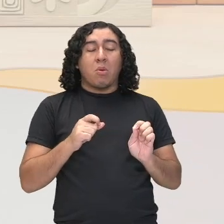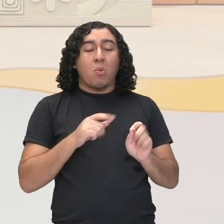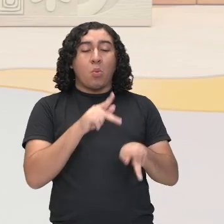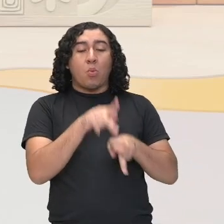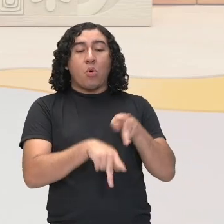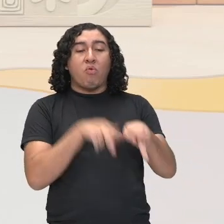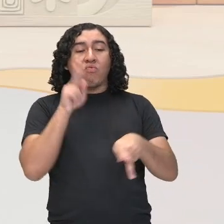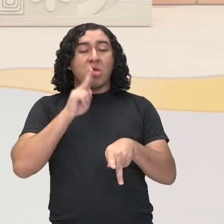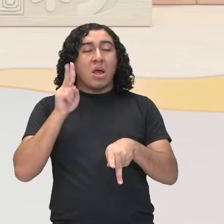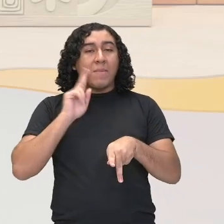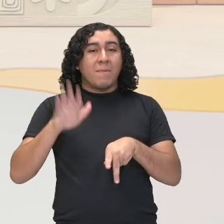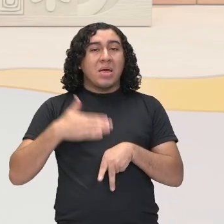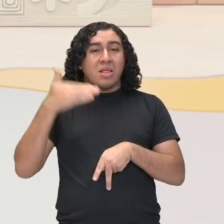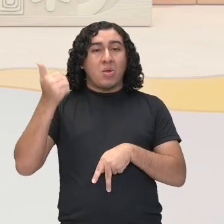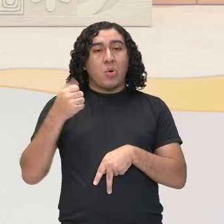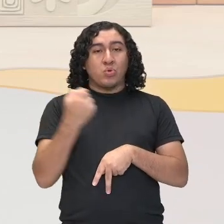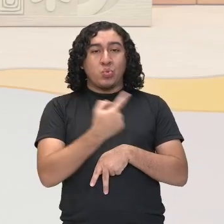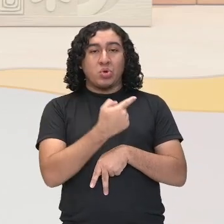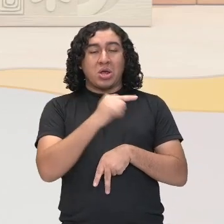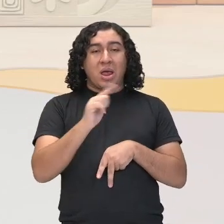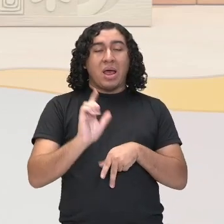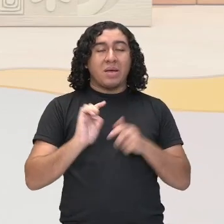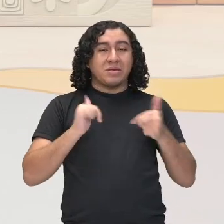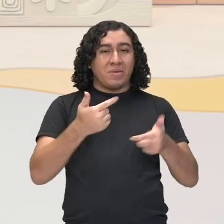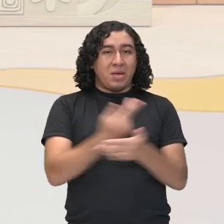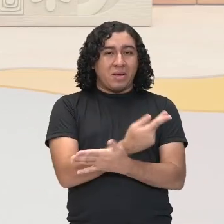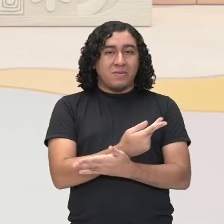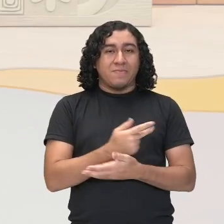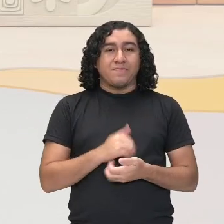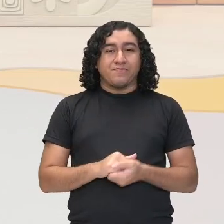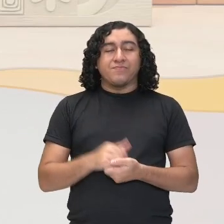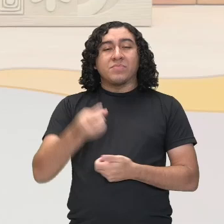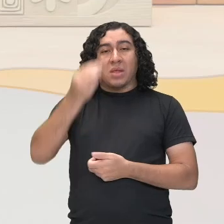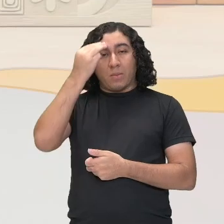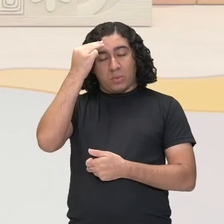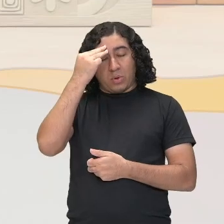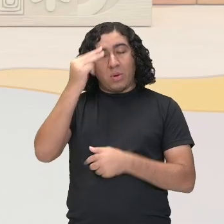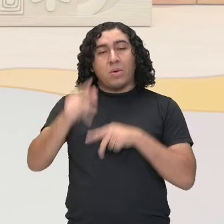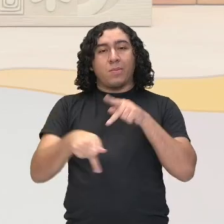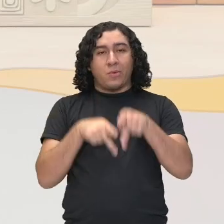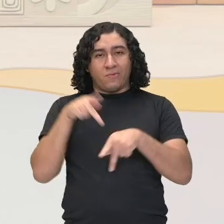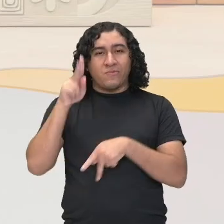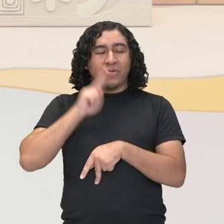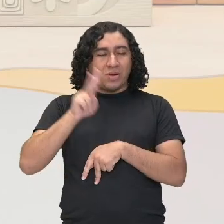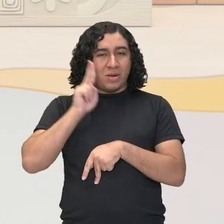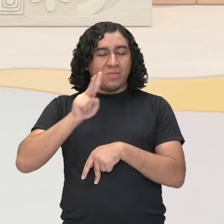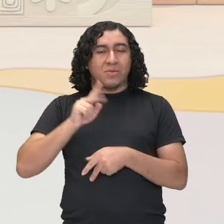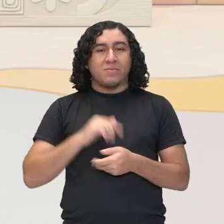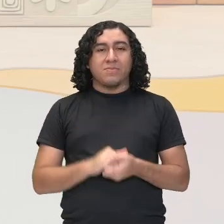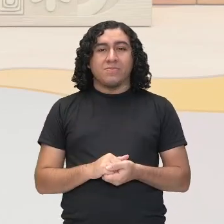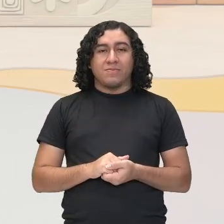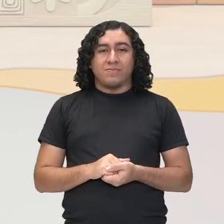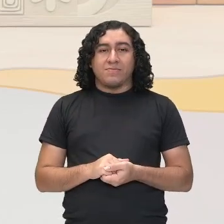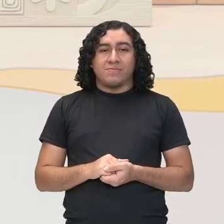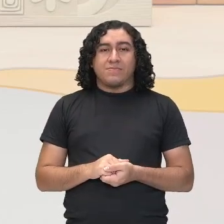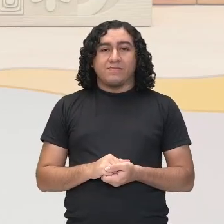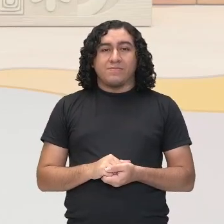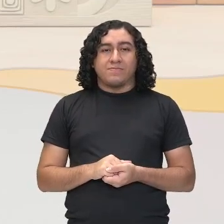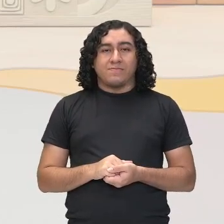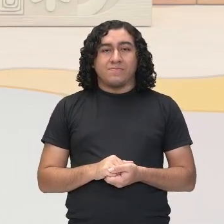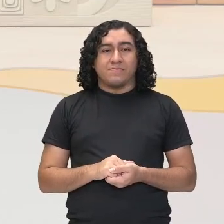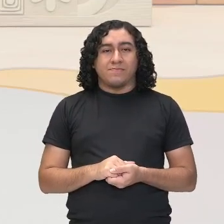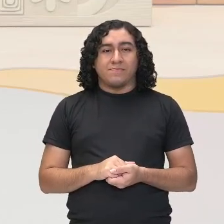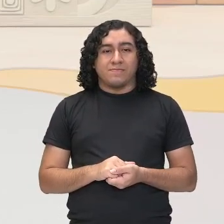do que a sua ação impopular. Ou seja, fica na memória do povo aquilo que é benéfico, certo? E como